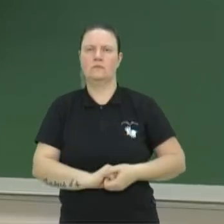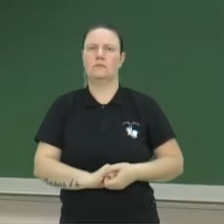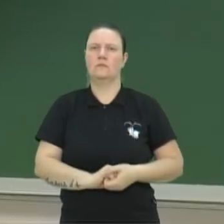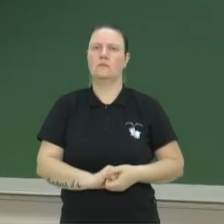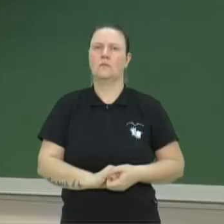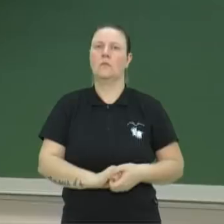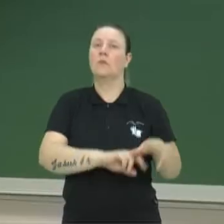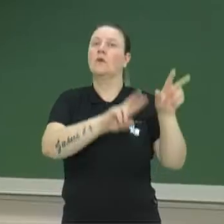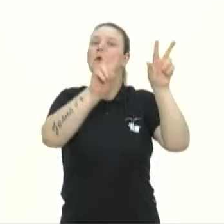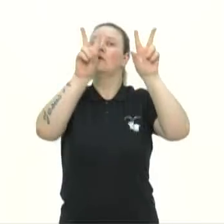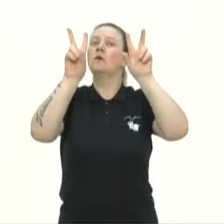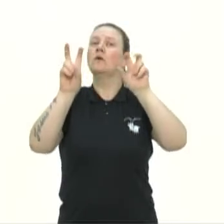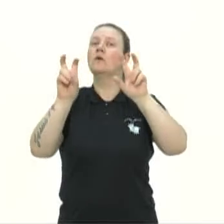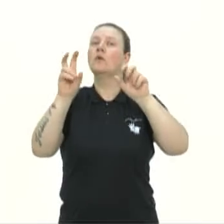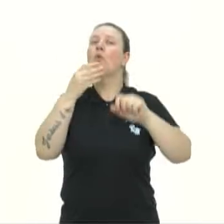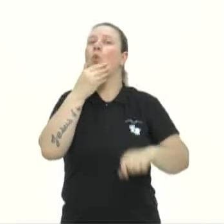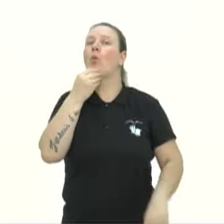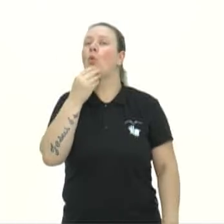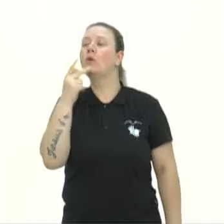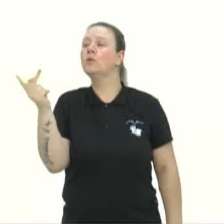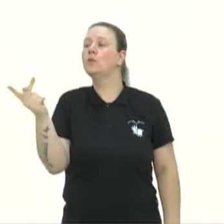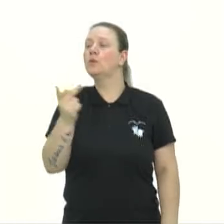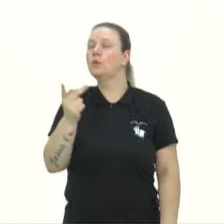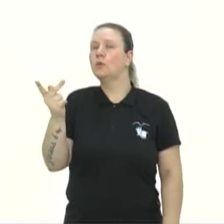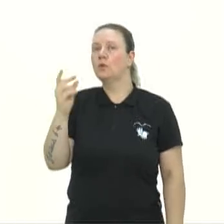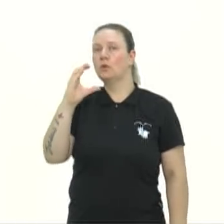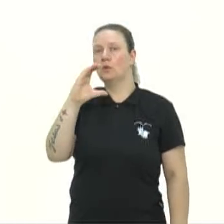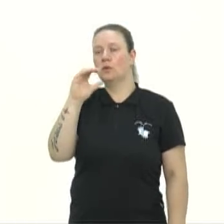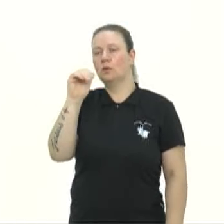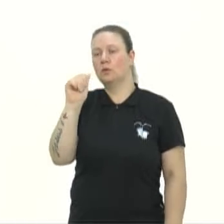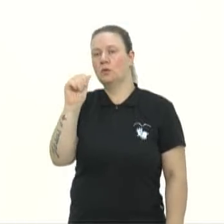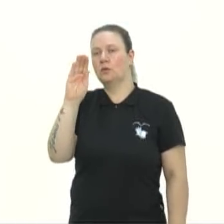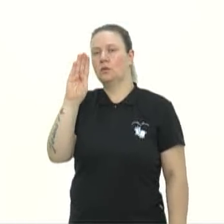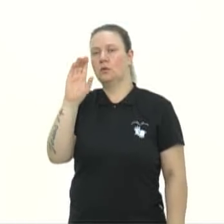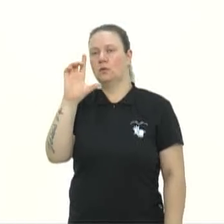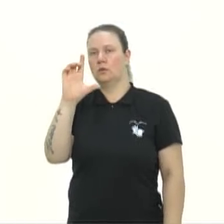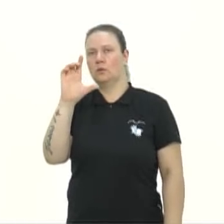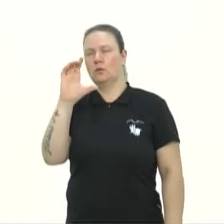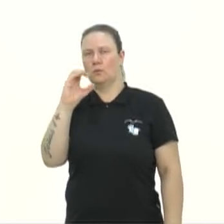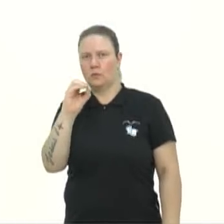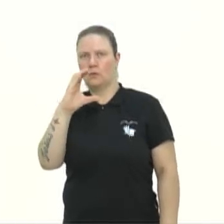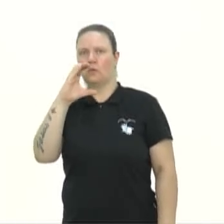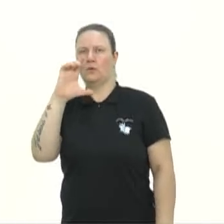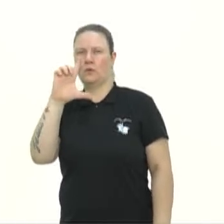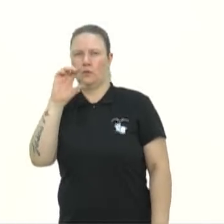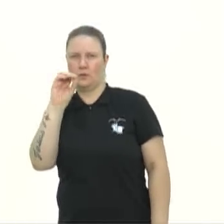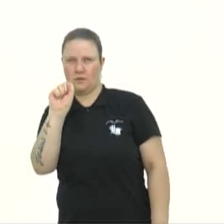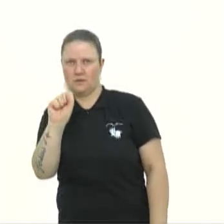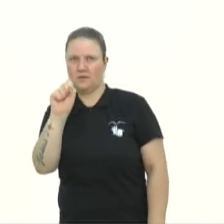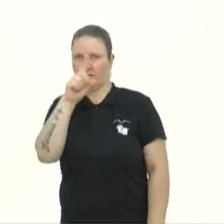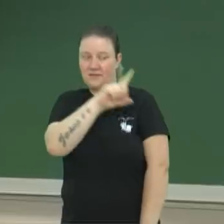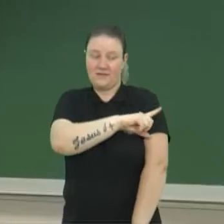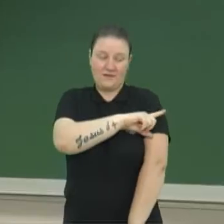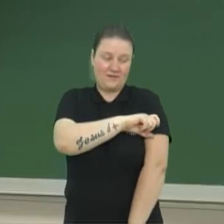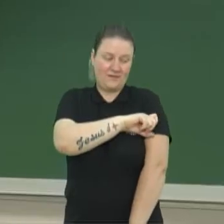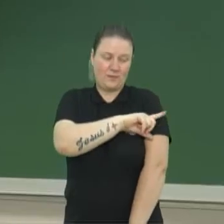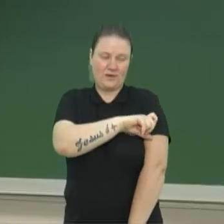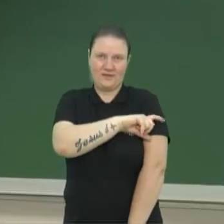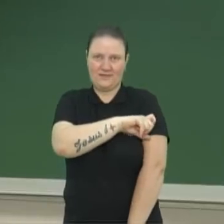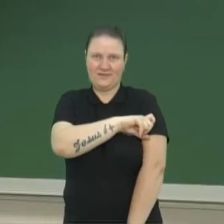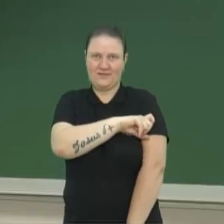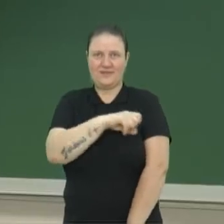o título Dois Caboclos na Enfermaria, certo? Esse título, só pelo título a gente já